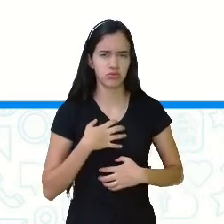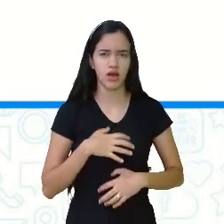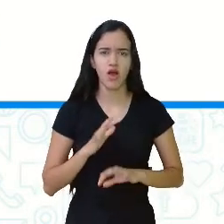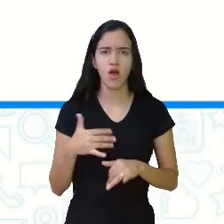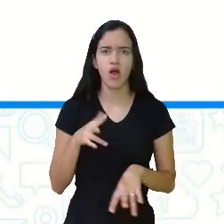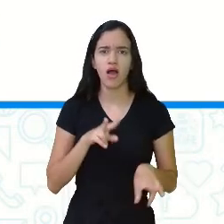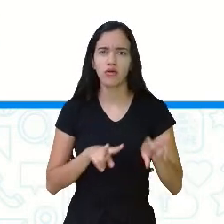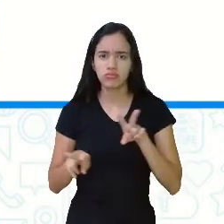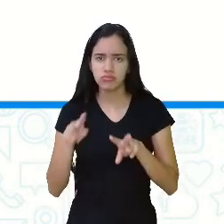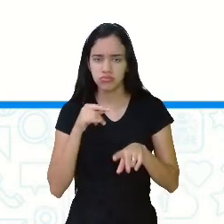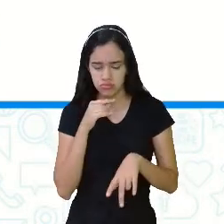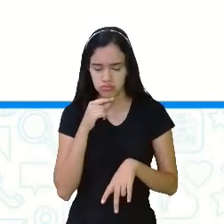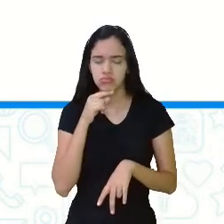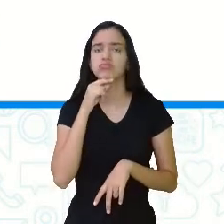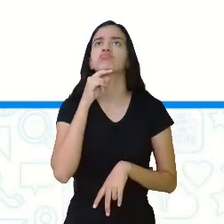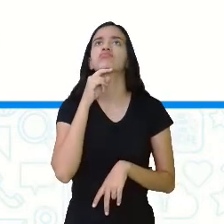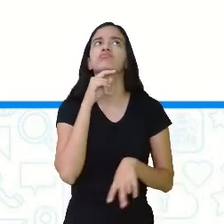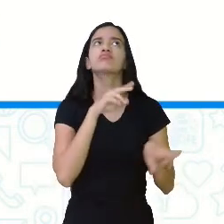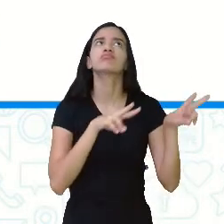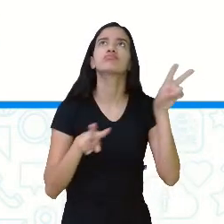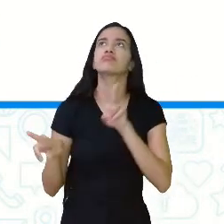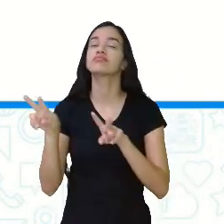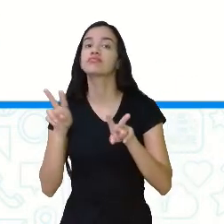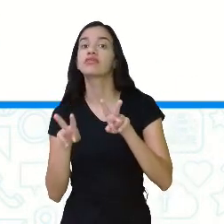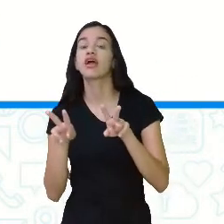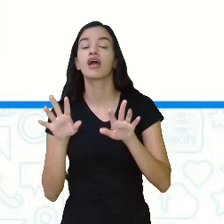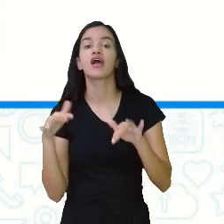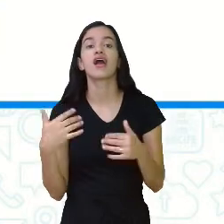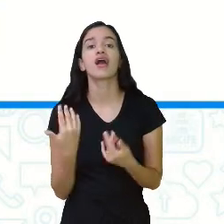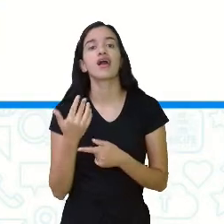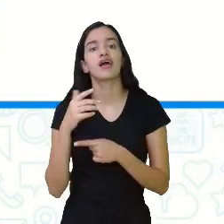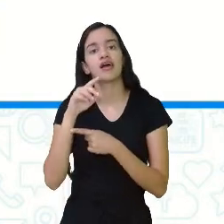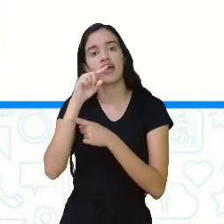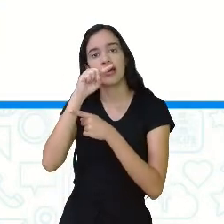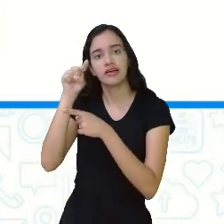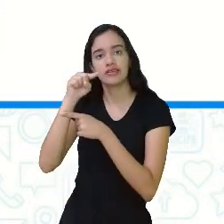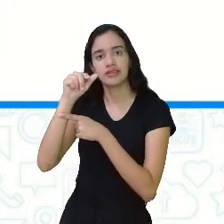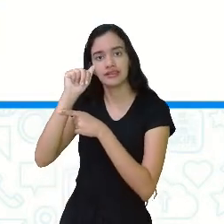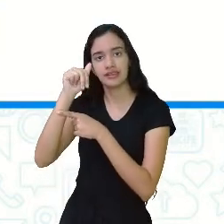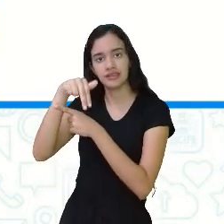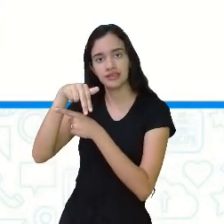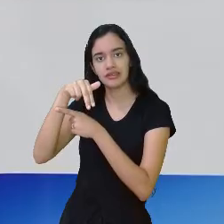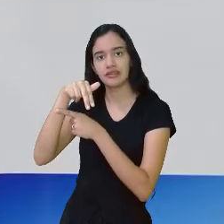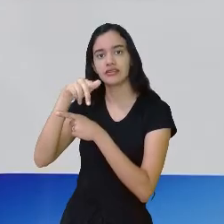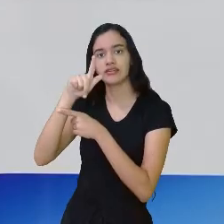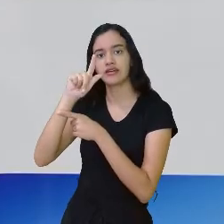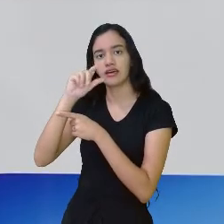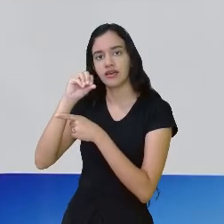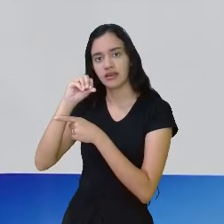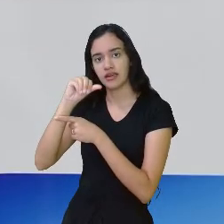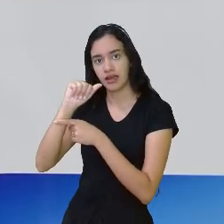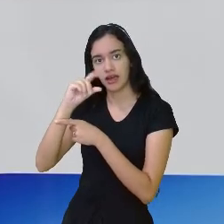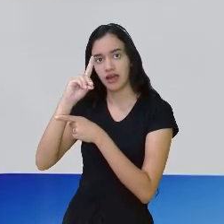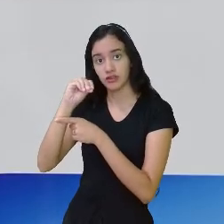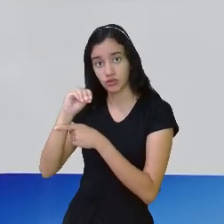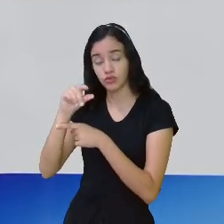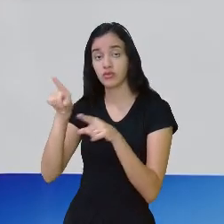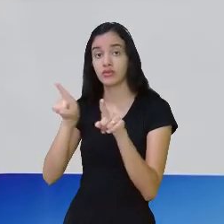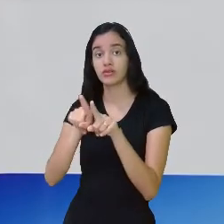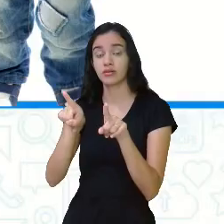todo mundo com o queixo levantado. Zangado, levantado. São as palavras que rimam